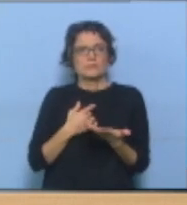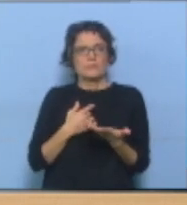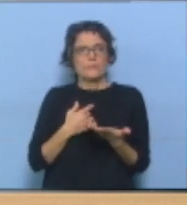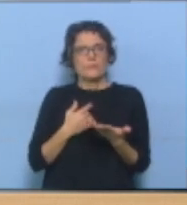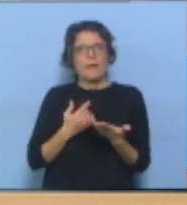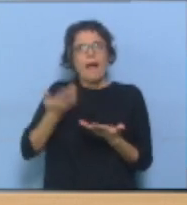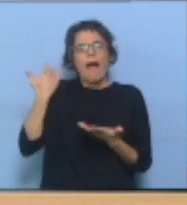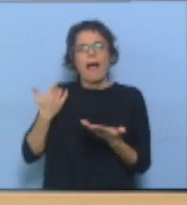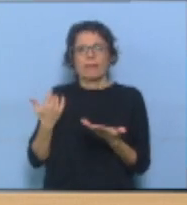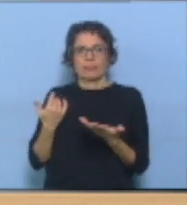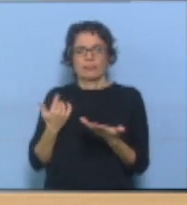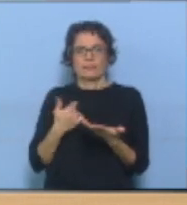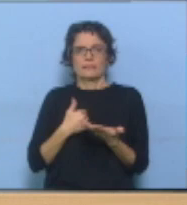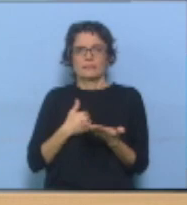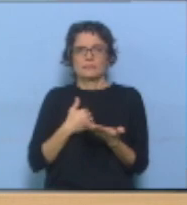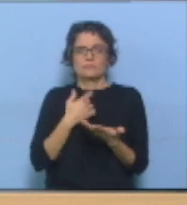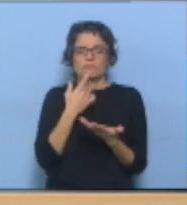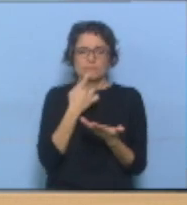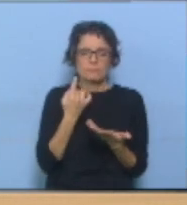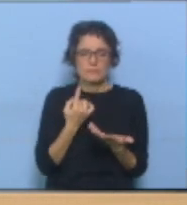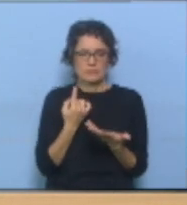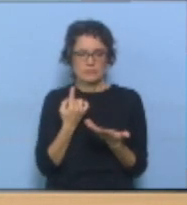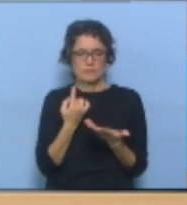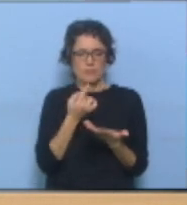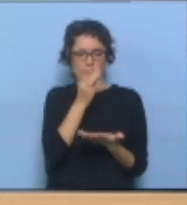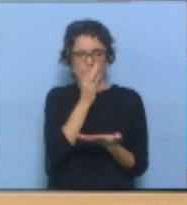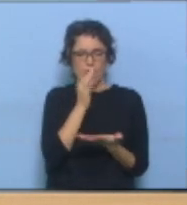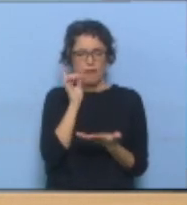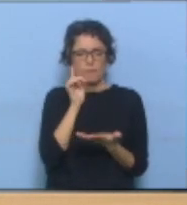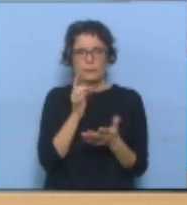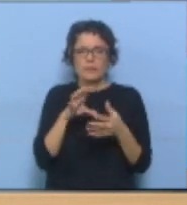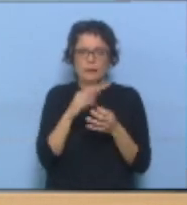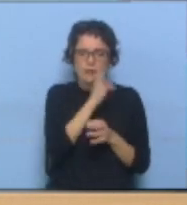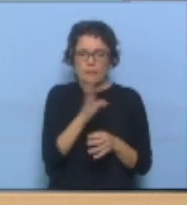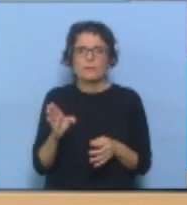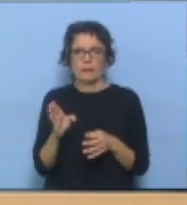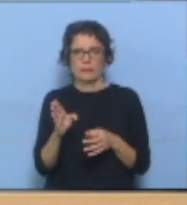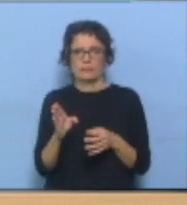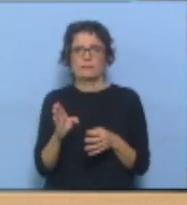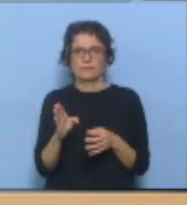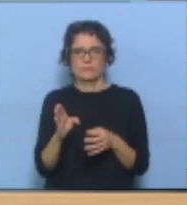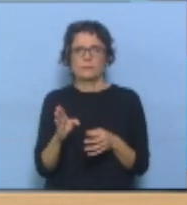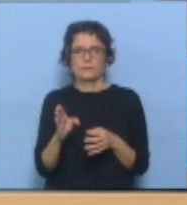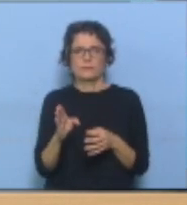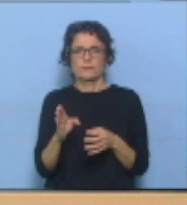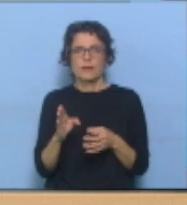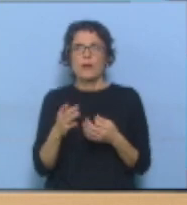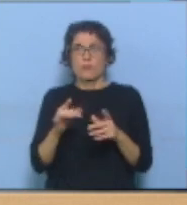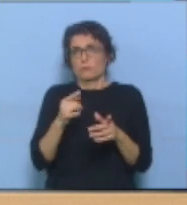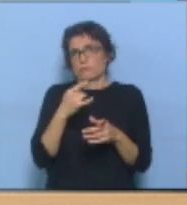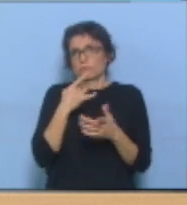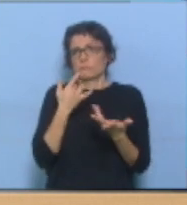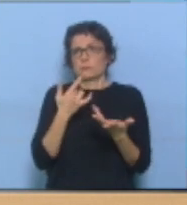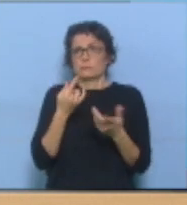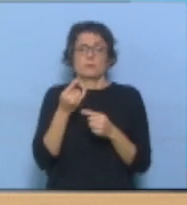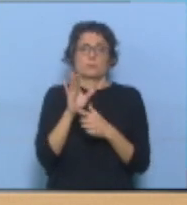consciência do quão importante é a prática das coisas, não é? E nós sabemos perfeitamente isso com o intelecto. Nós vamos para a